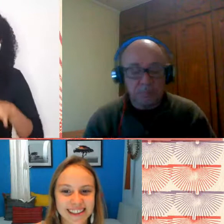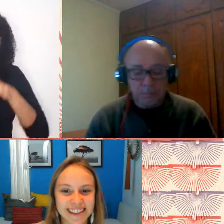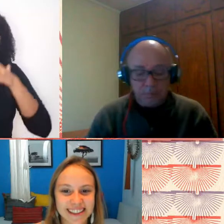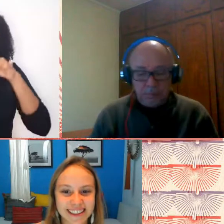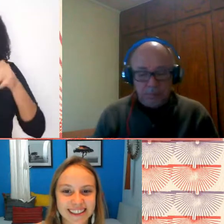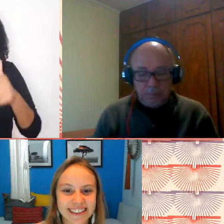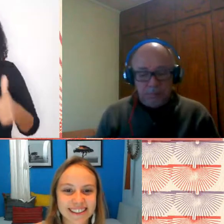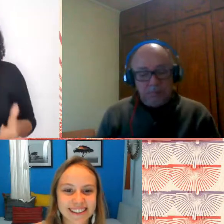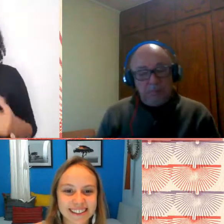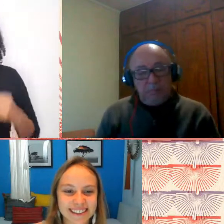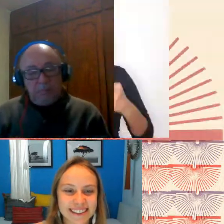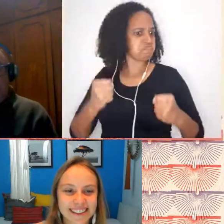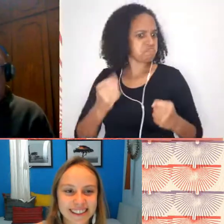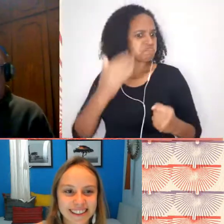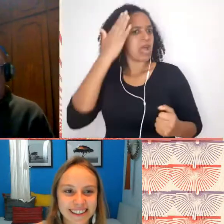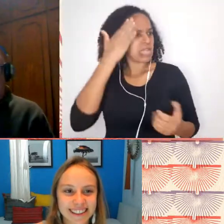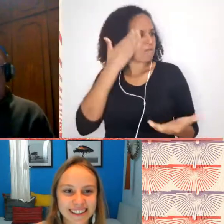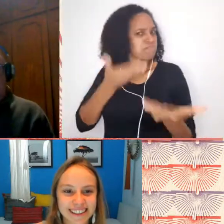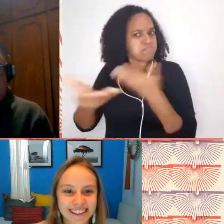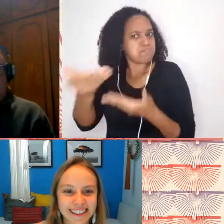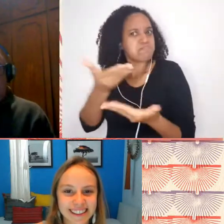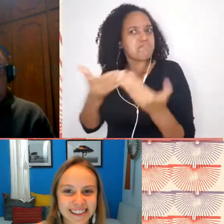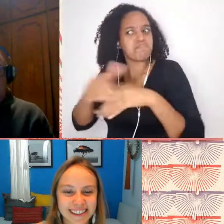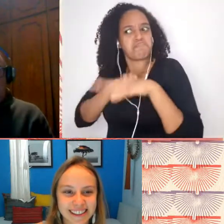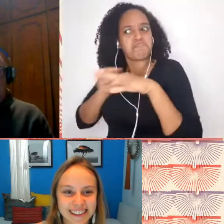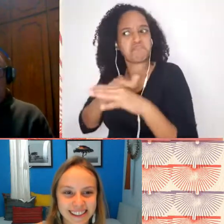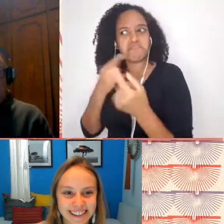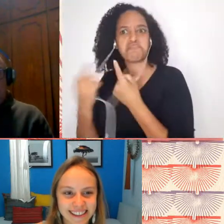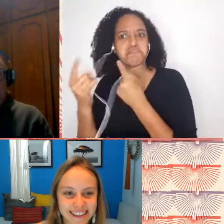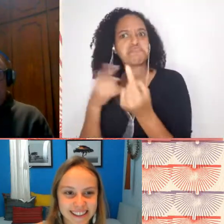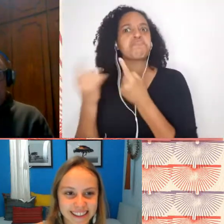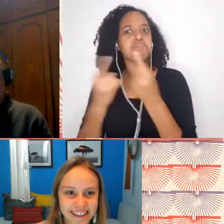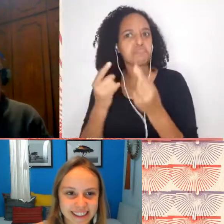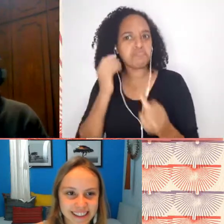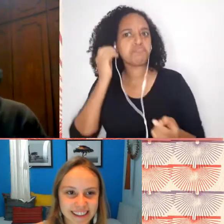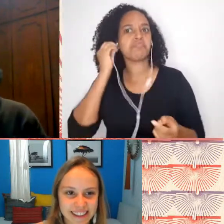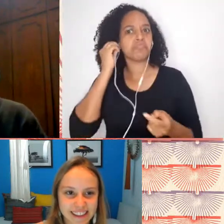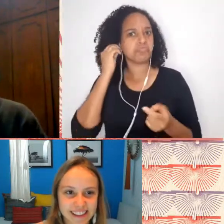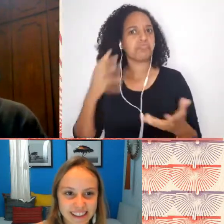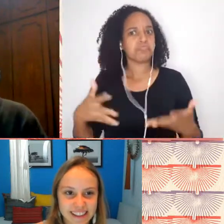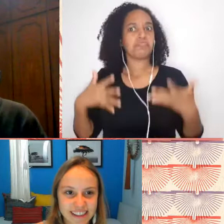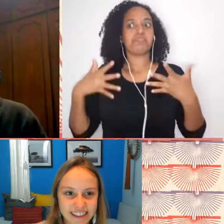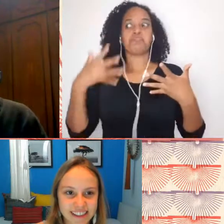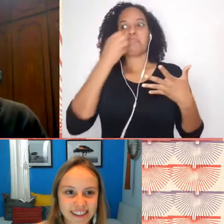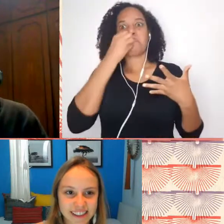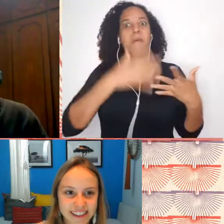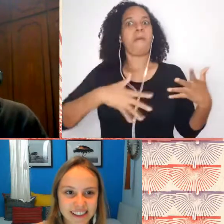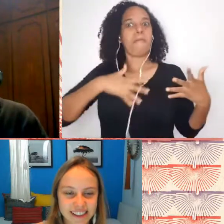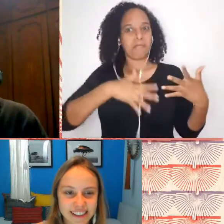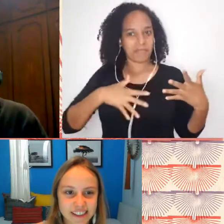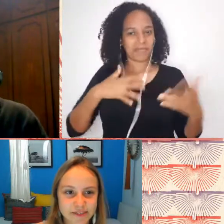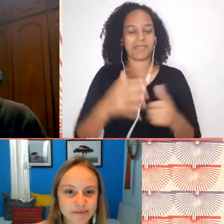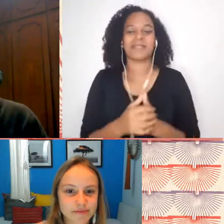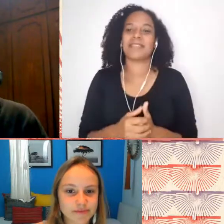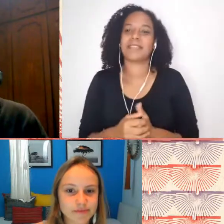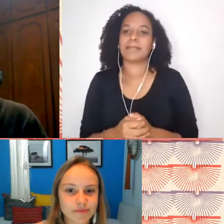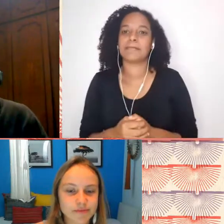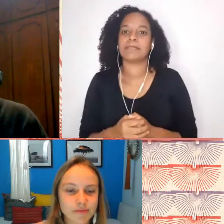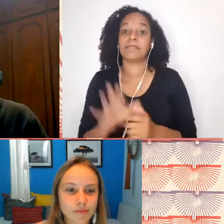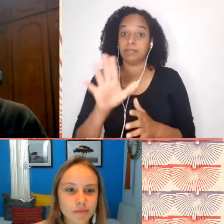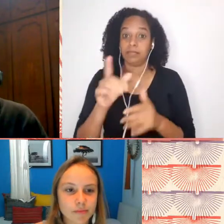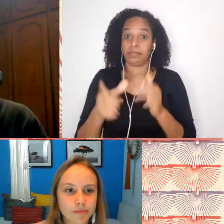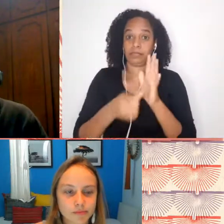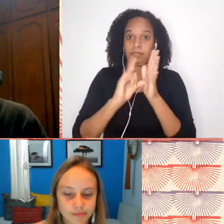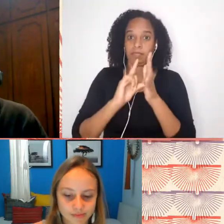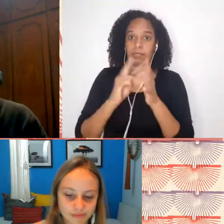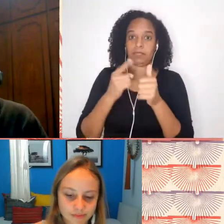aí, poderosas, para mediar essa mesa, é muito gratificante. Antes de apresentar a